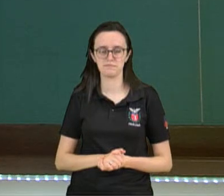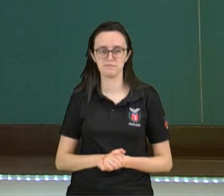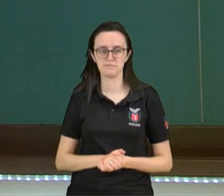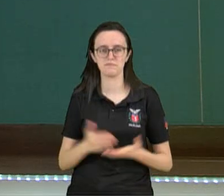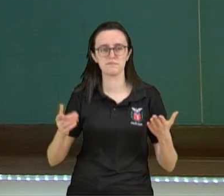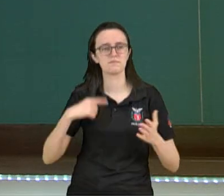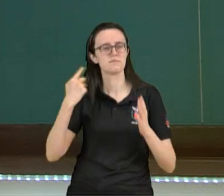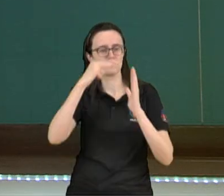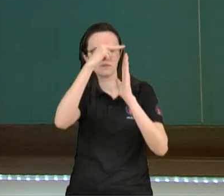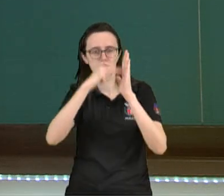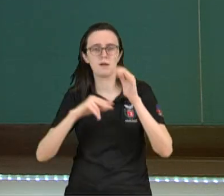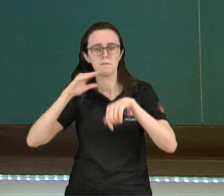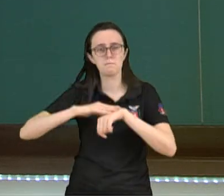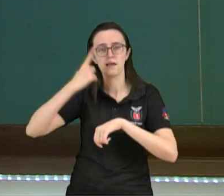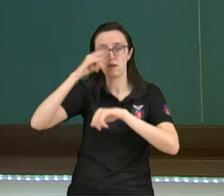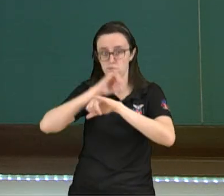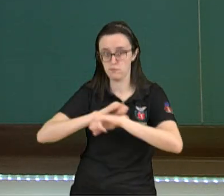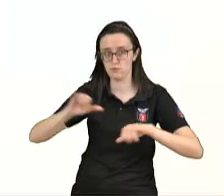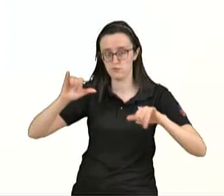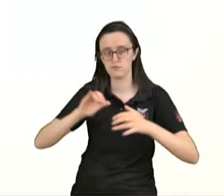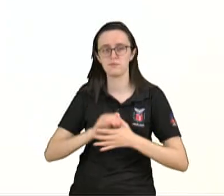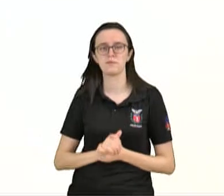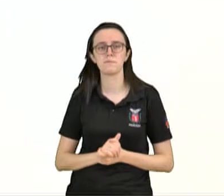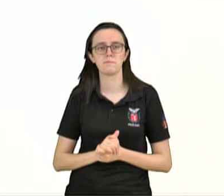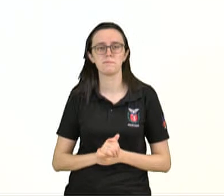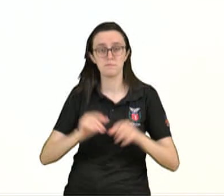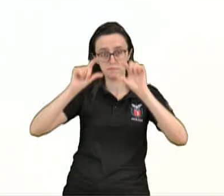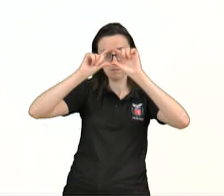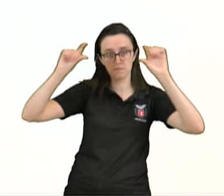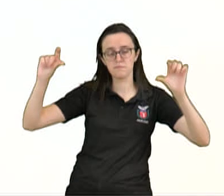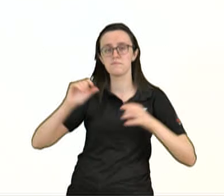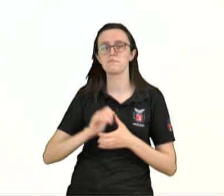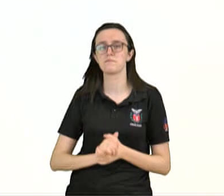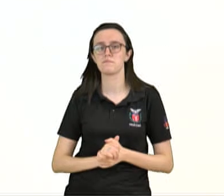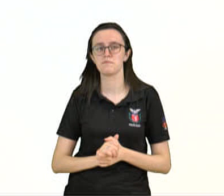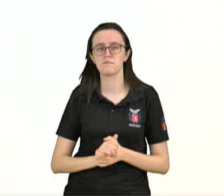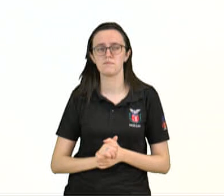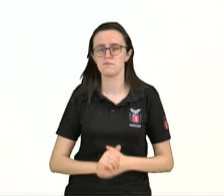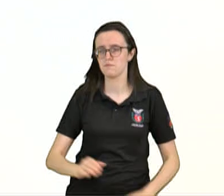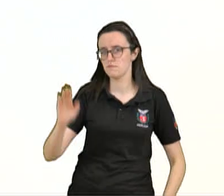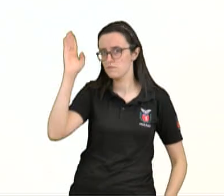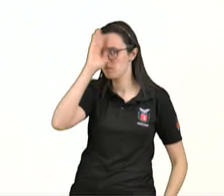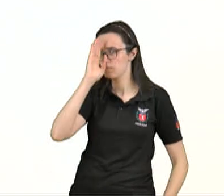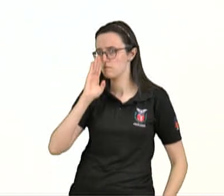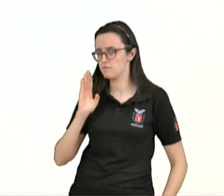Vamos à leitura de mais uma notícia. Brasileiros expulsam